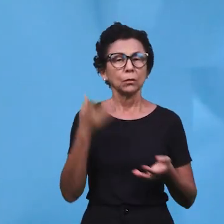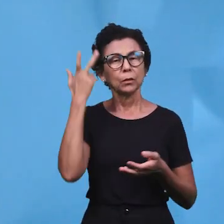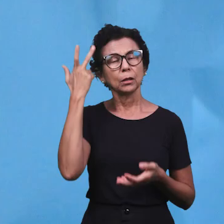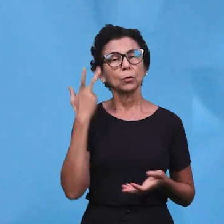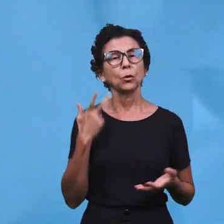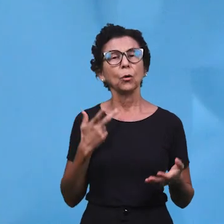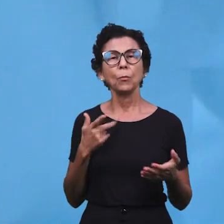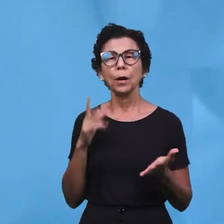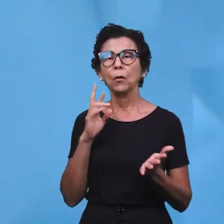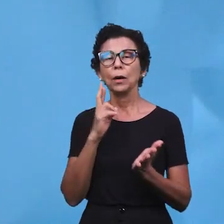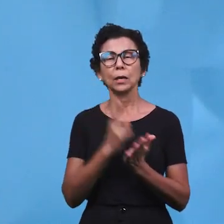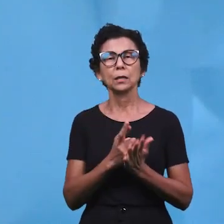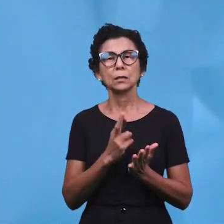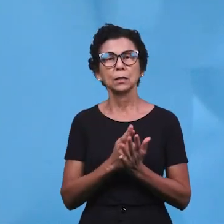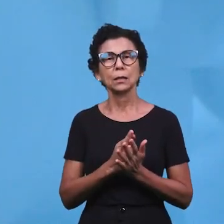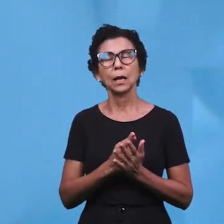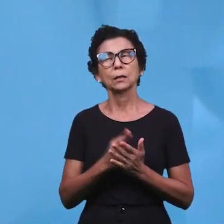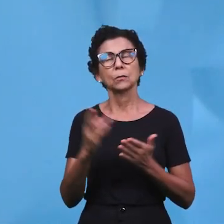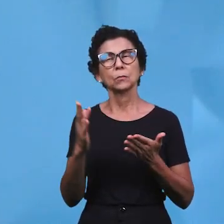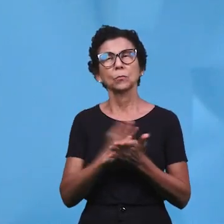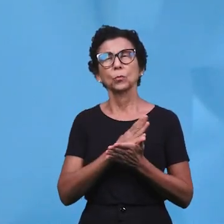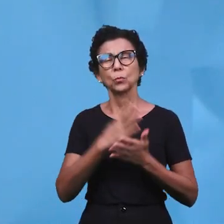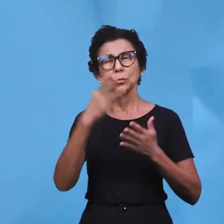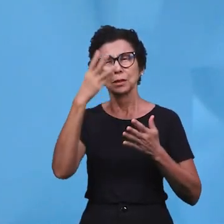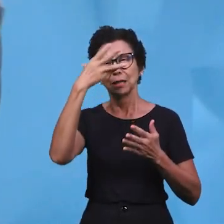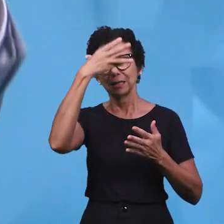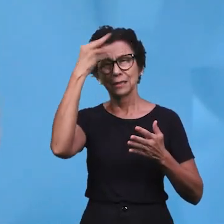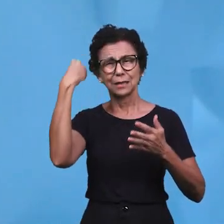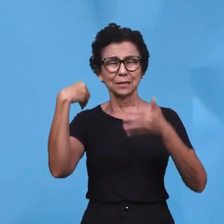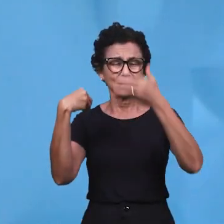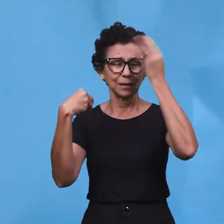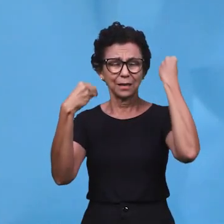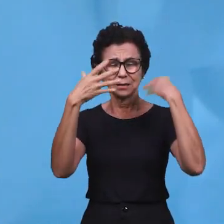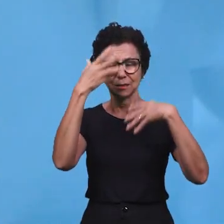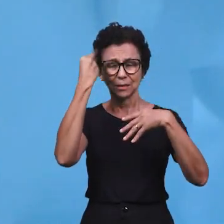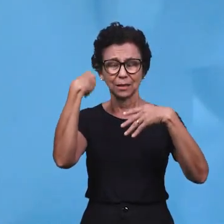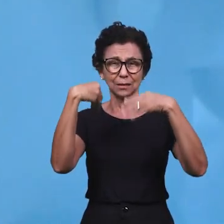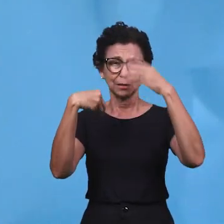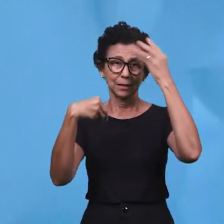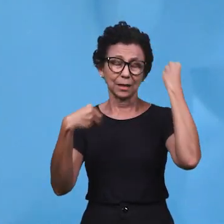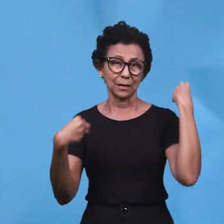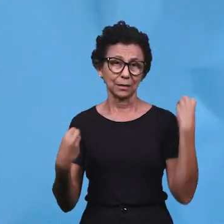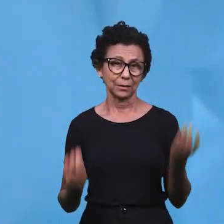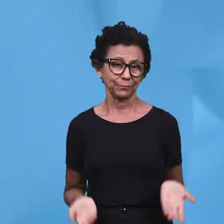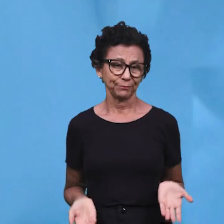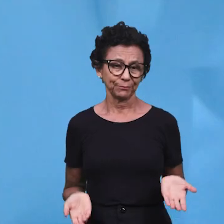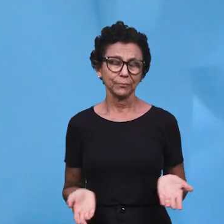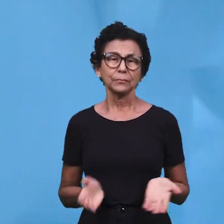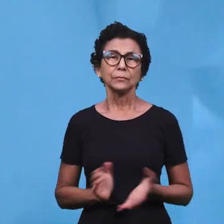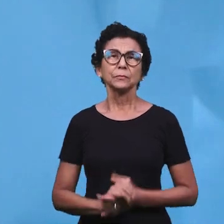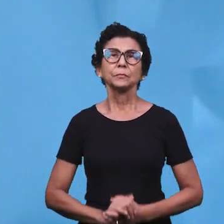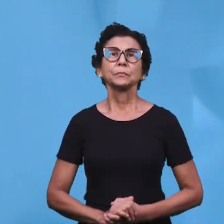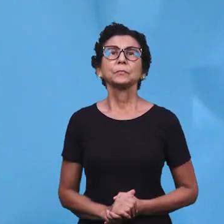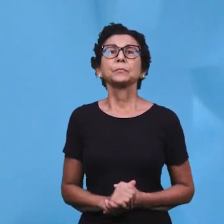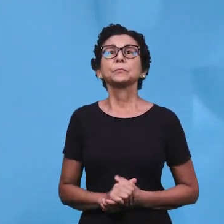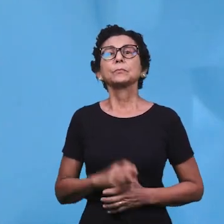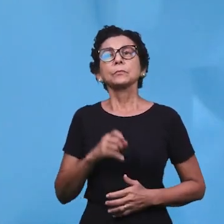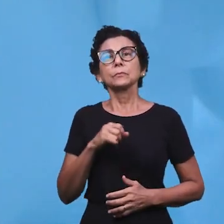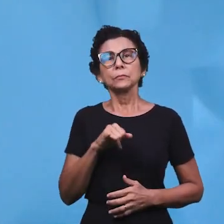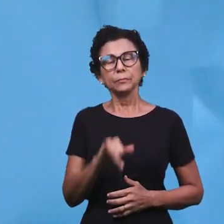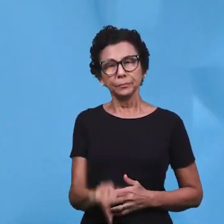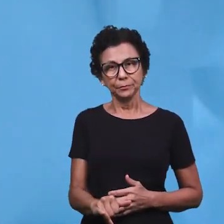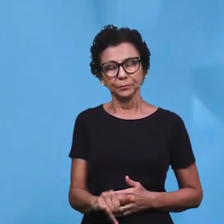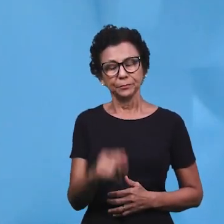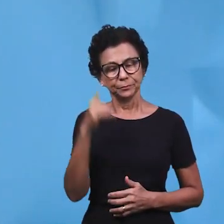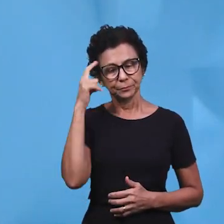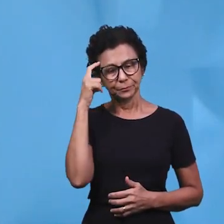né, como síndromes demenciais, né, por conta dessa limpeza que não é feita ao longo do tempo. Mas também, se a gente for pensar no